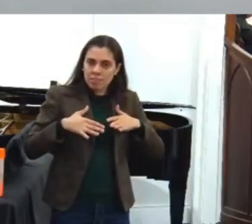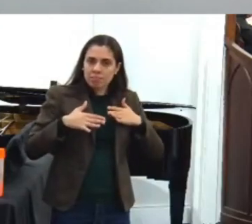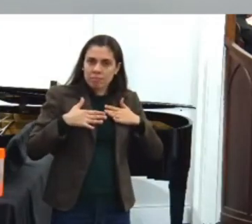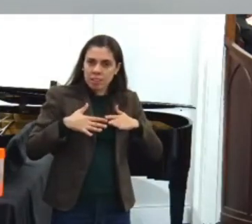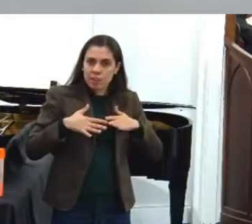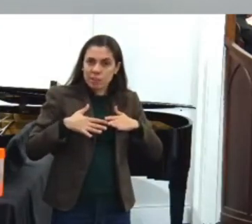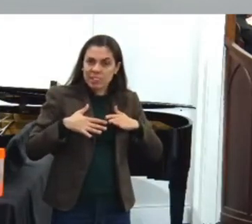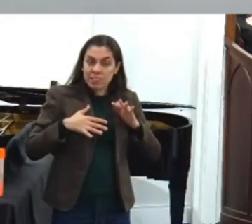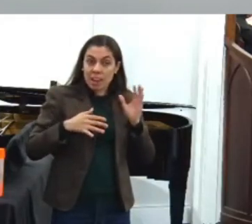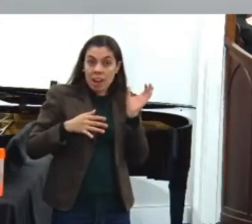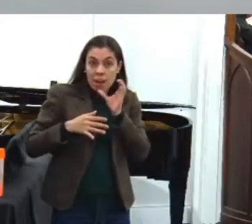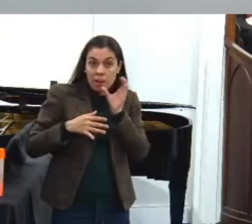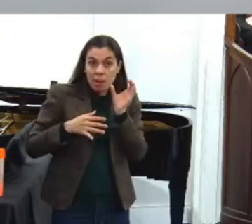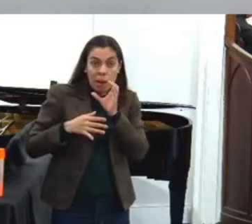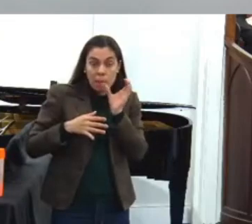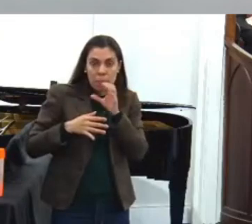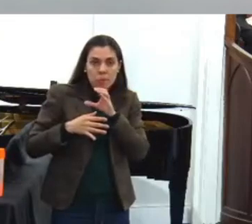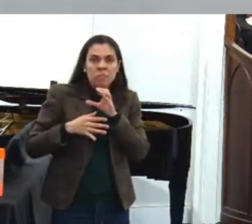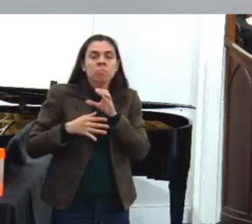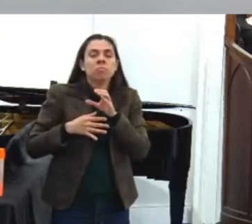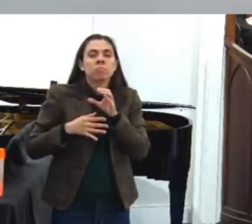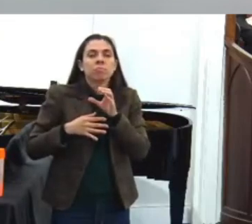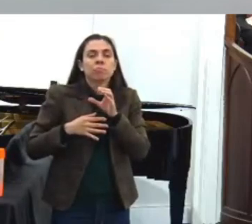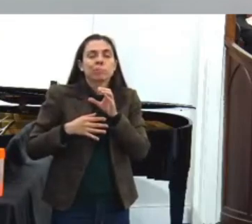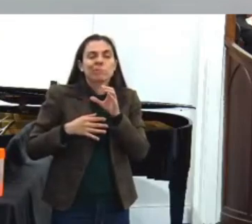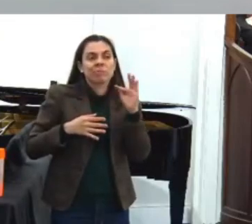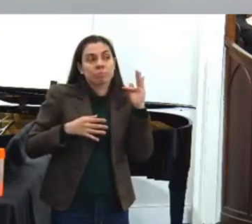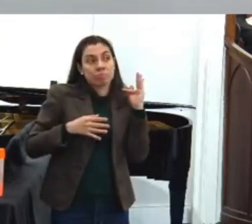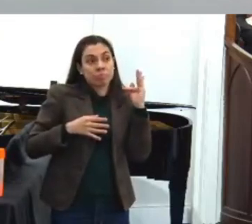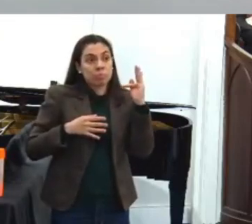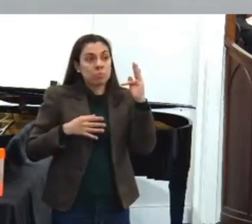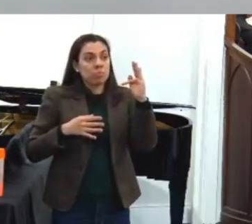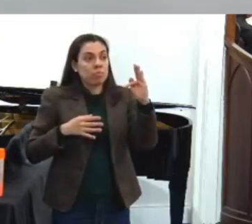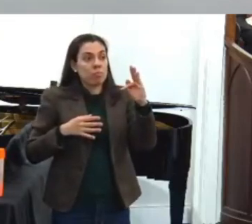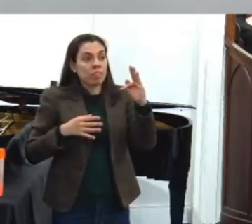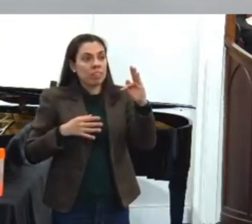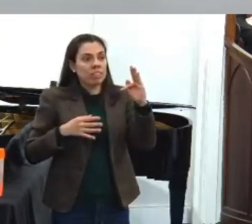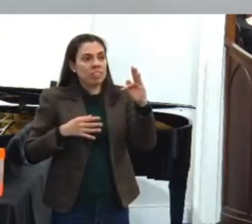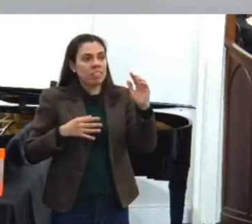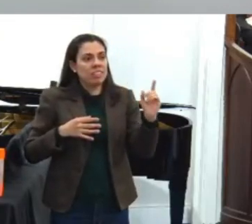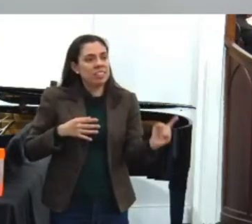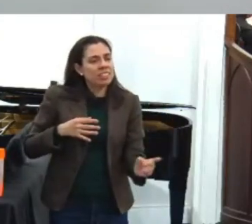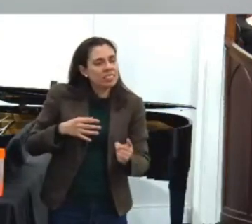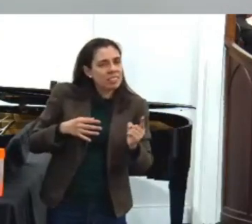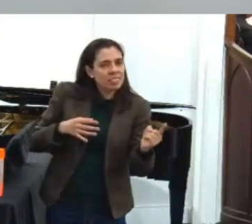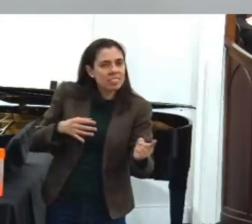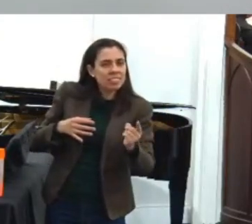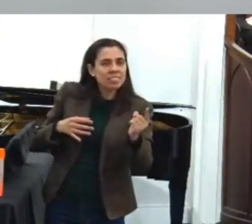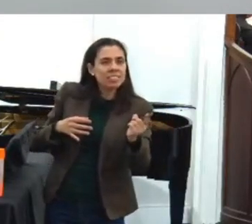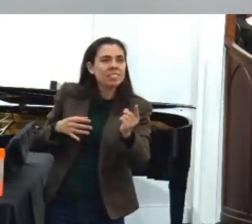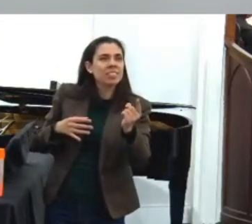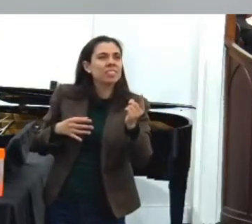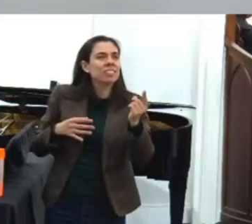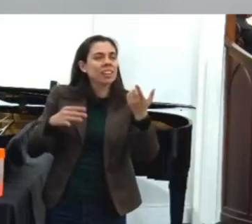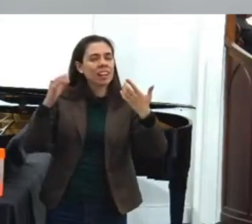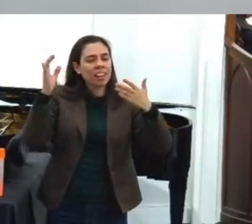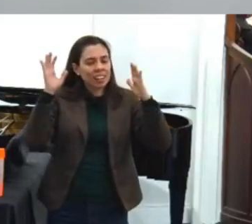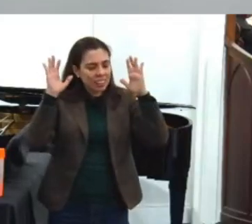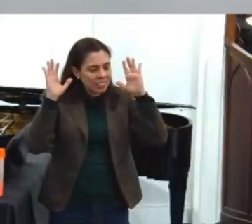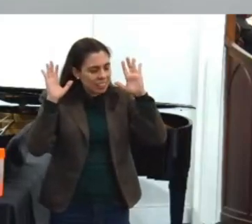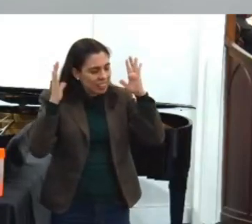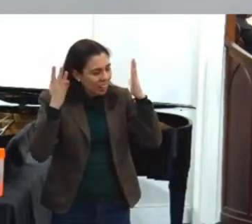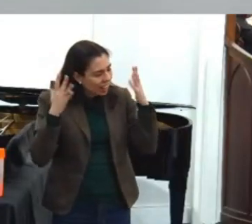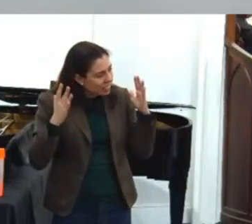por toda a eternidade. Portanto, estamos diante de uma carta que é escrita para confrontar,